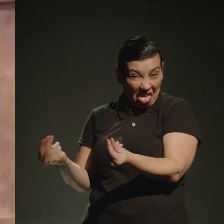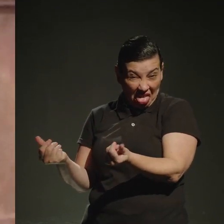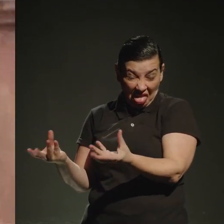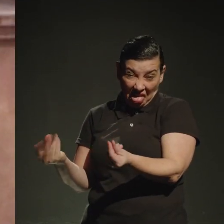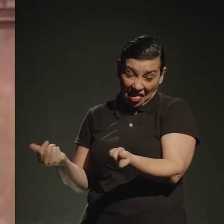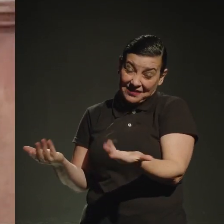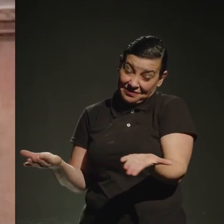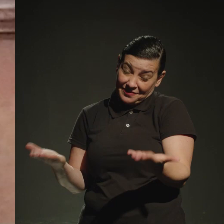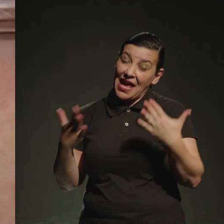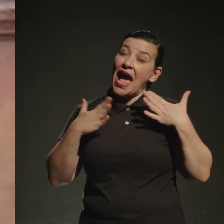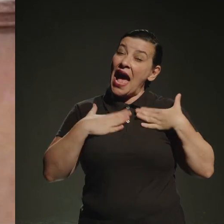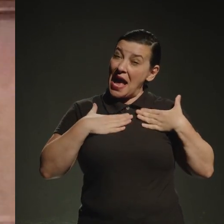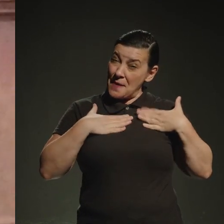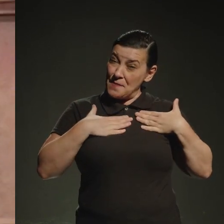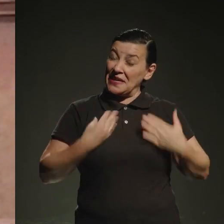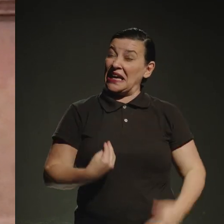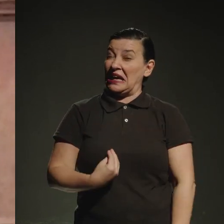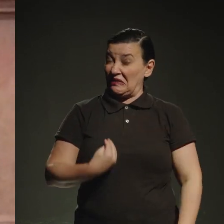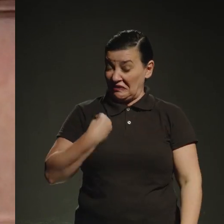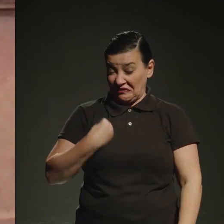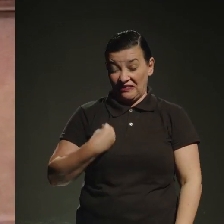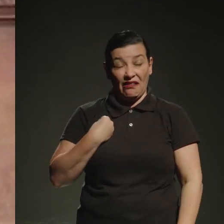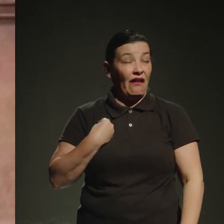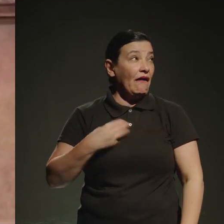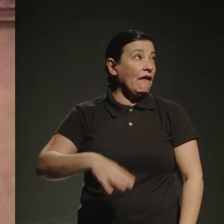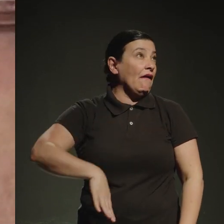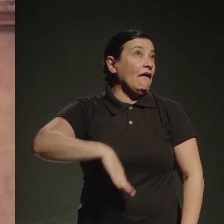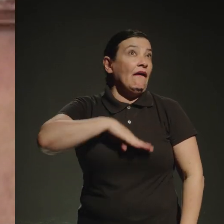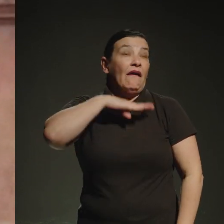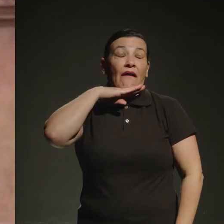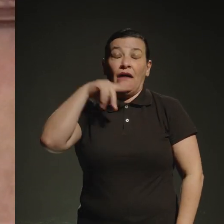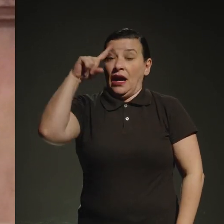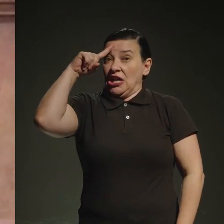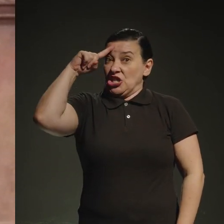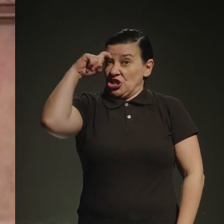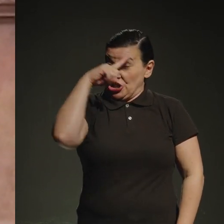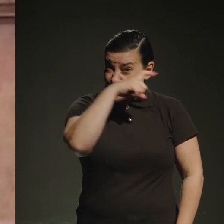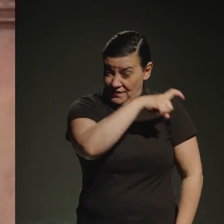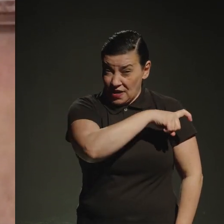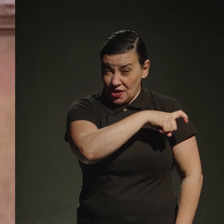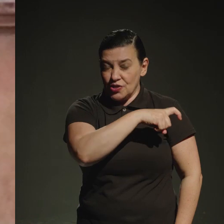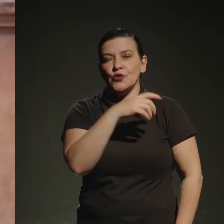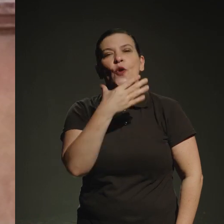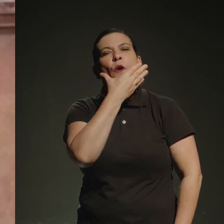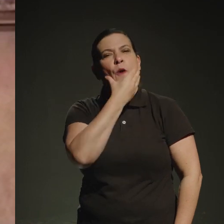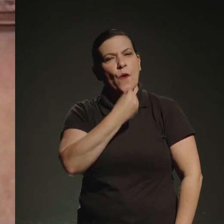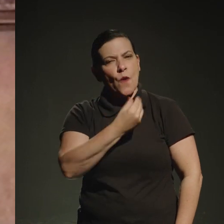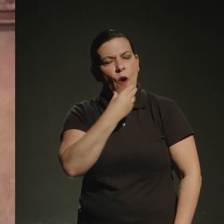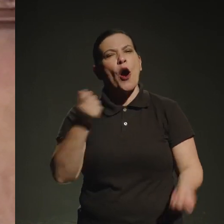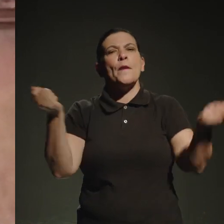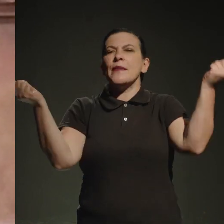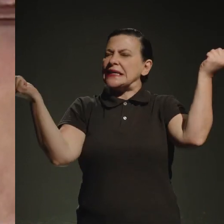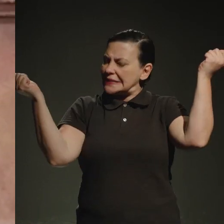foram vividas, não oferecem mais perigo algum. Porque tem o tempo.